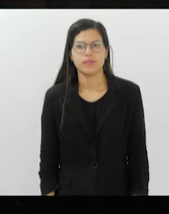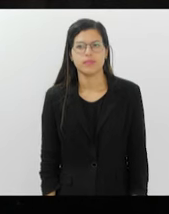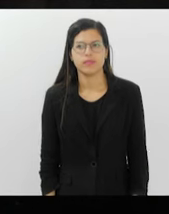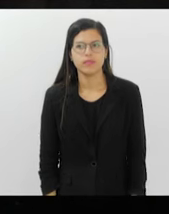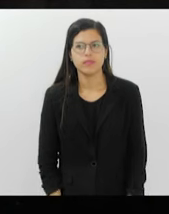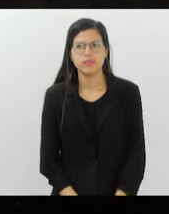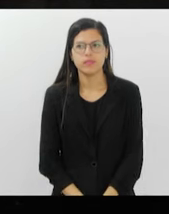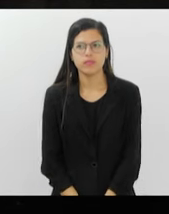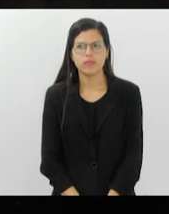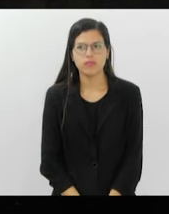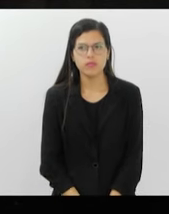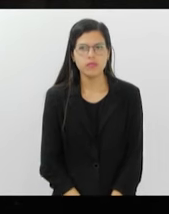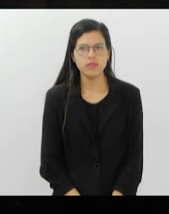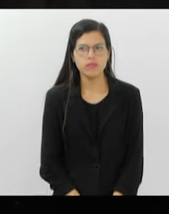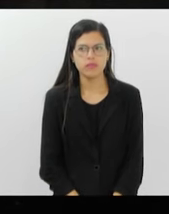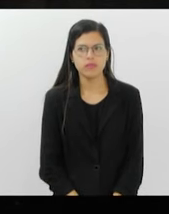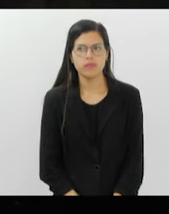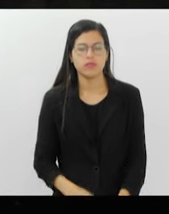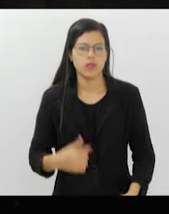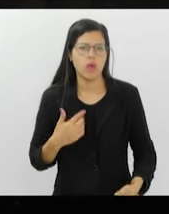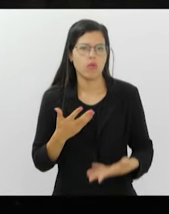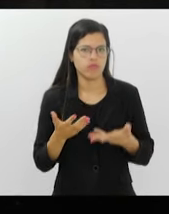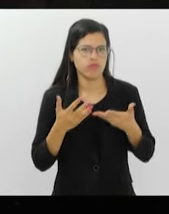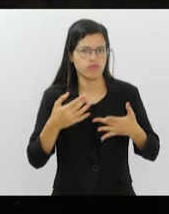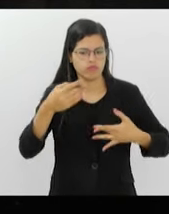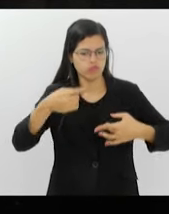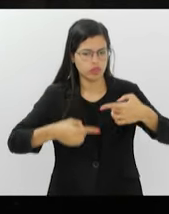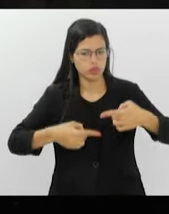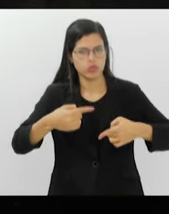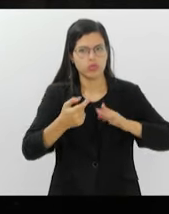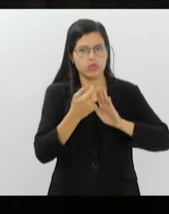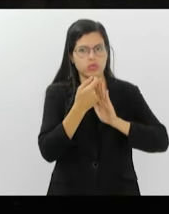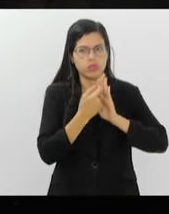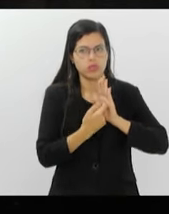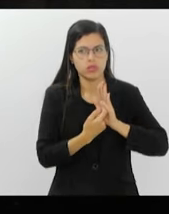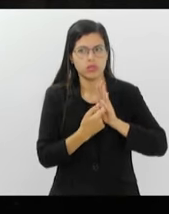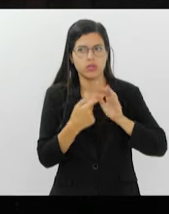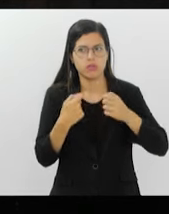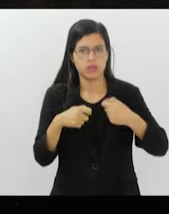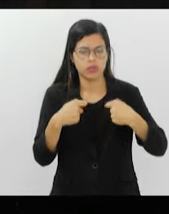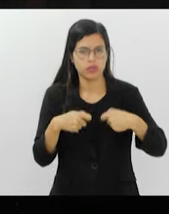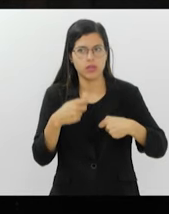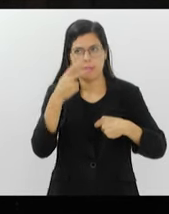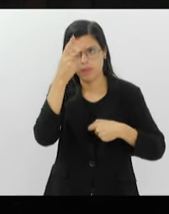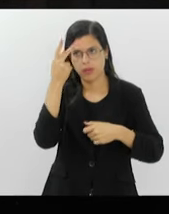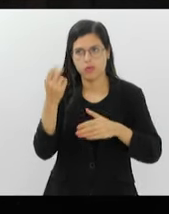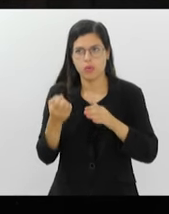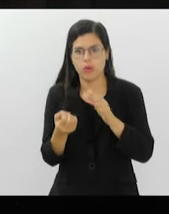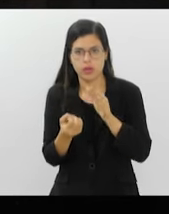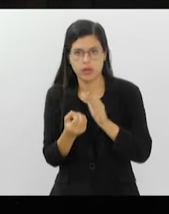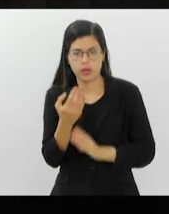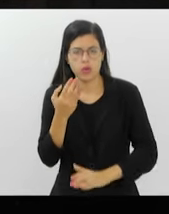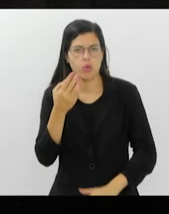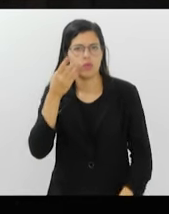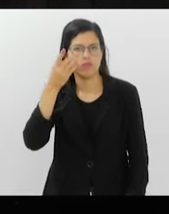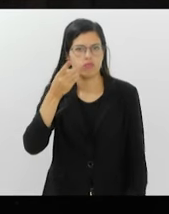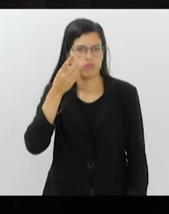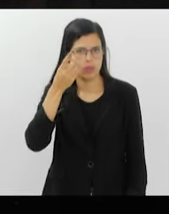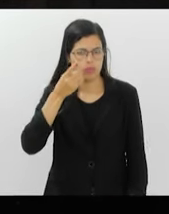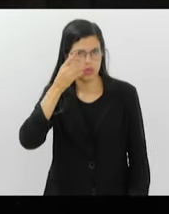eu resolv discutir a matéria porque caberia aí ao autor tado de